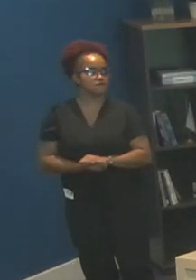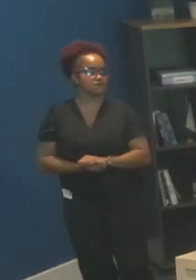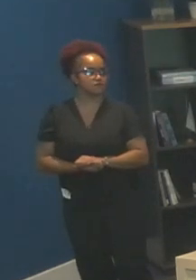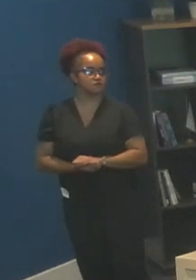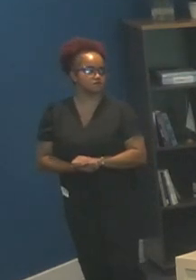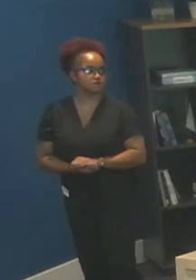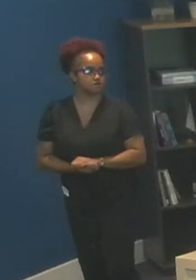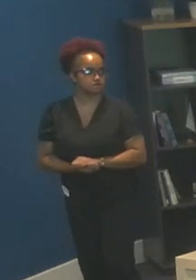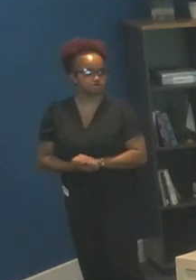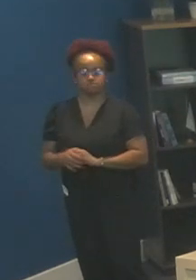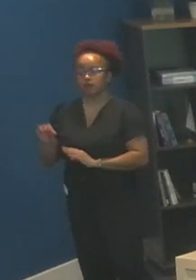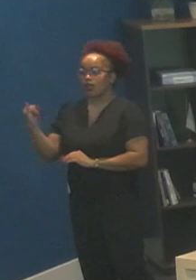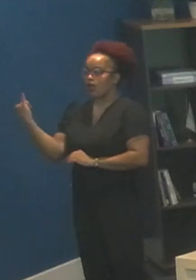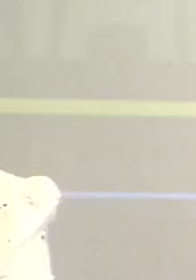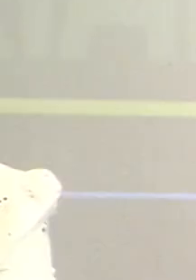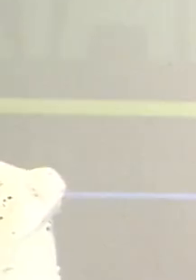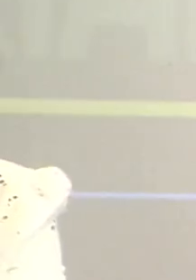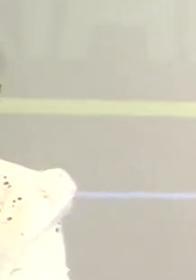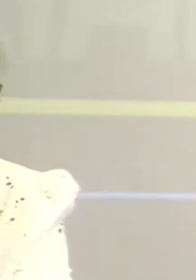É importante frisar